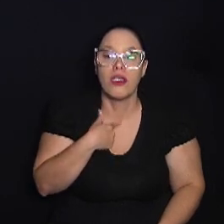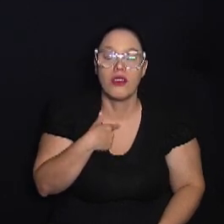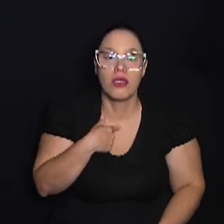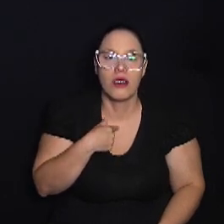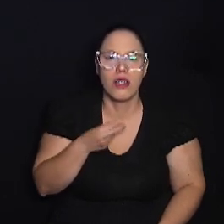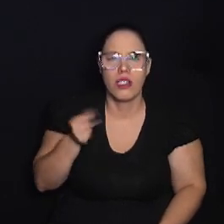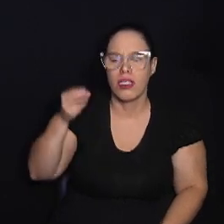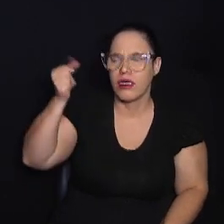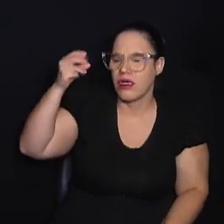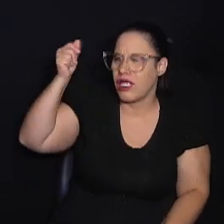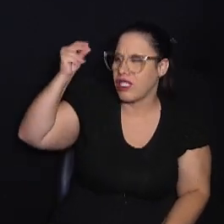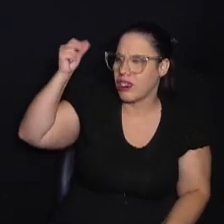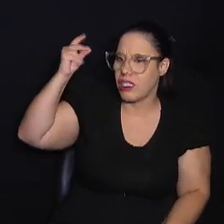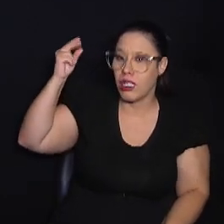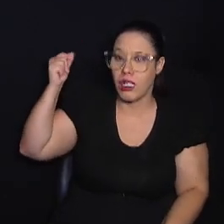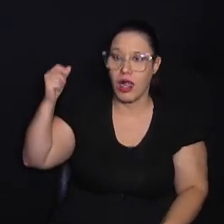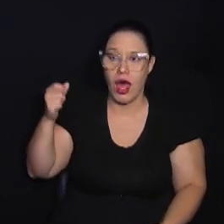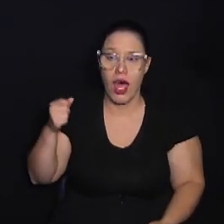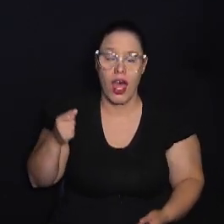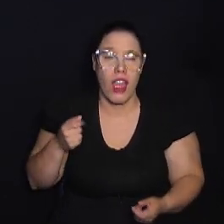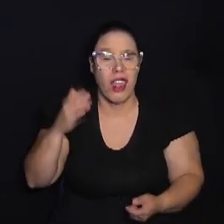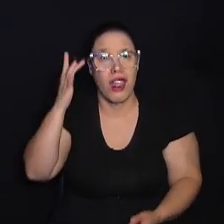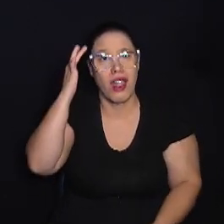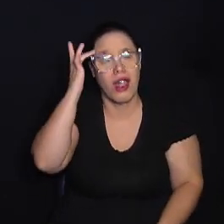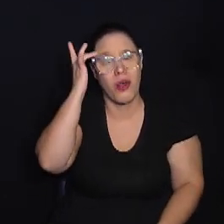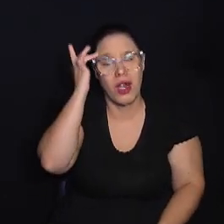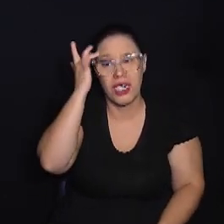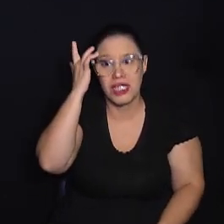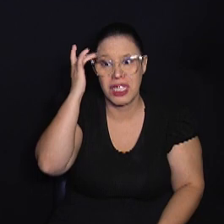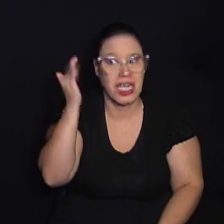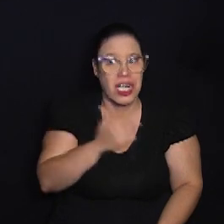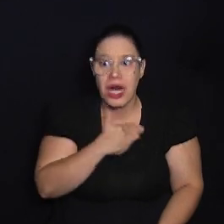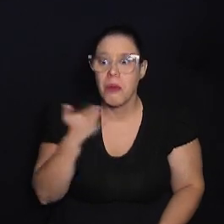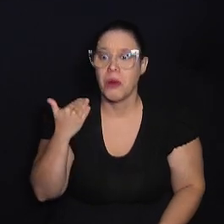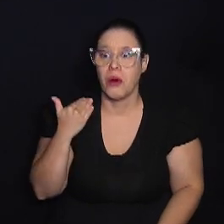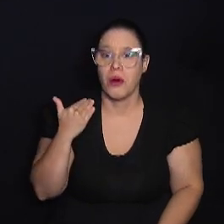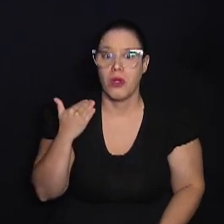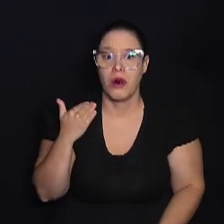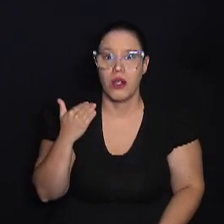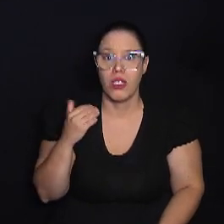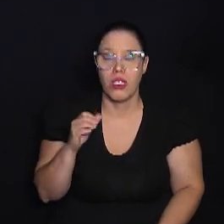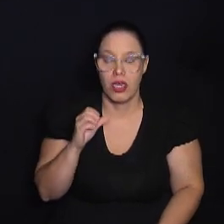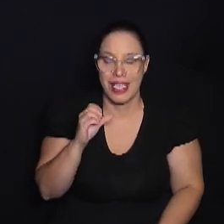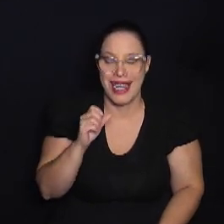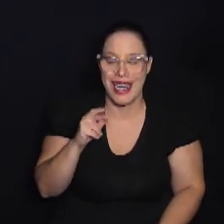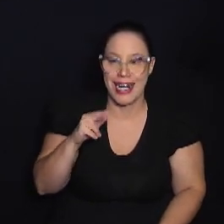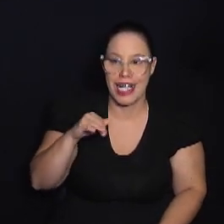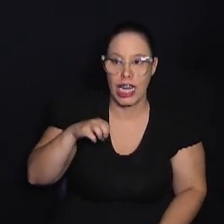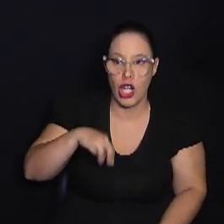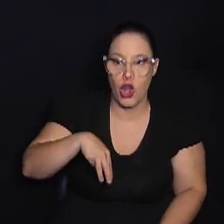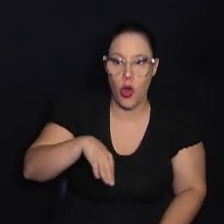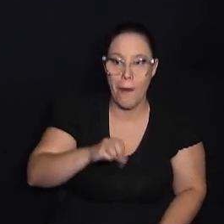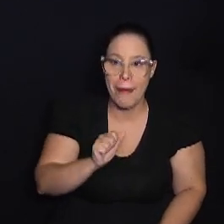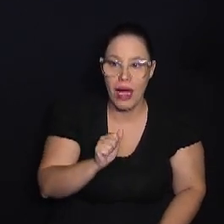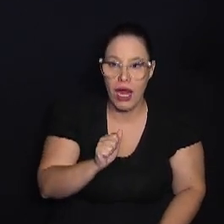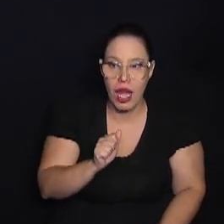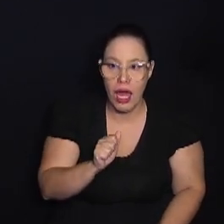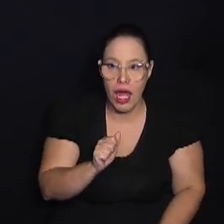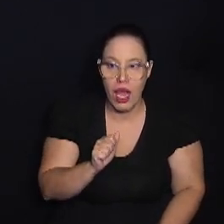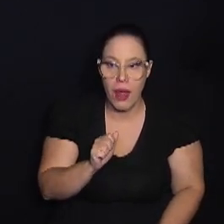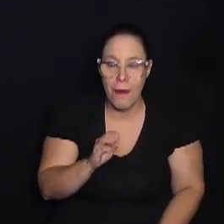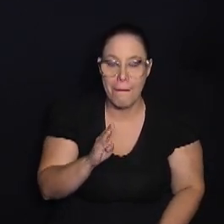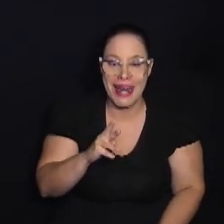diagnóstico, nossa, eu achei que fosse uma sentença de morte, mas felizmente ela teve um carcinoma papilífero, que é o menos